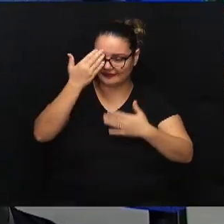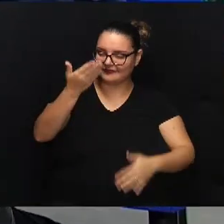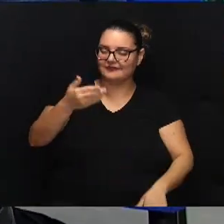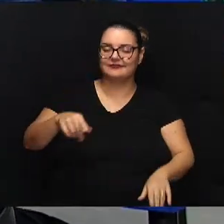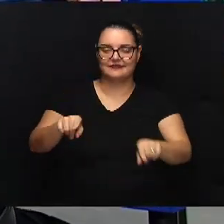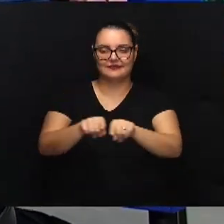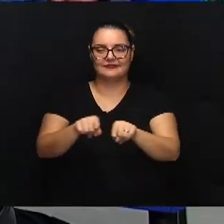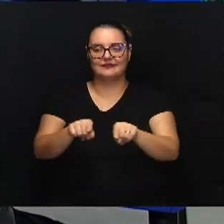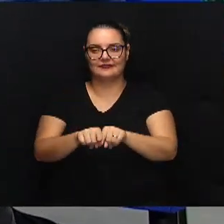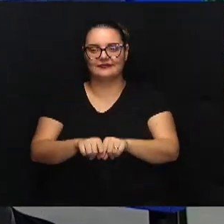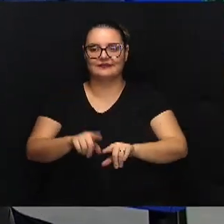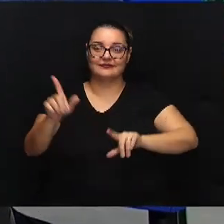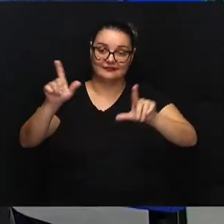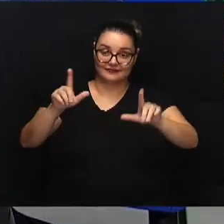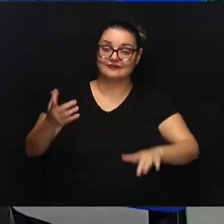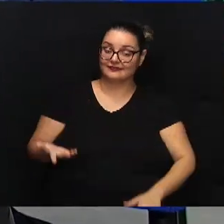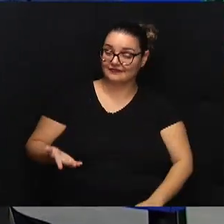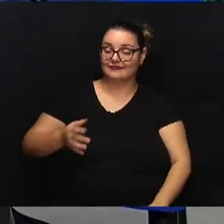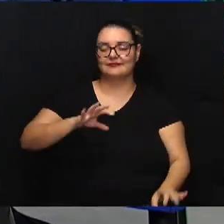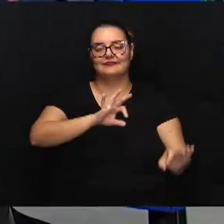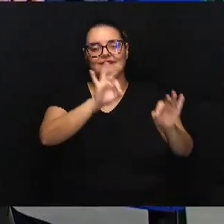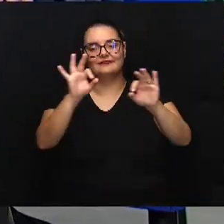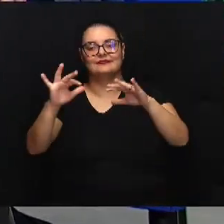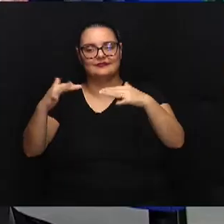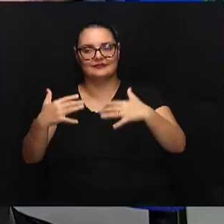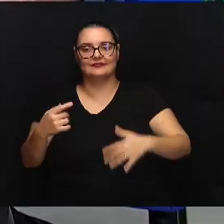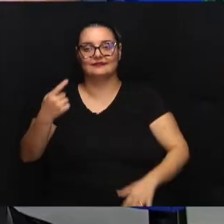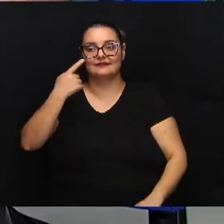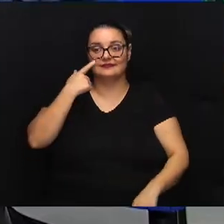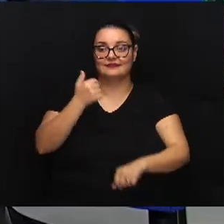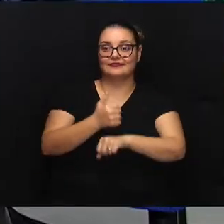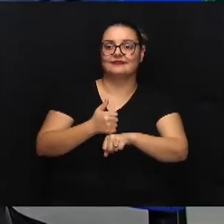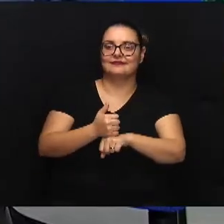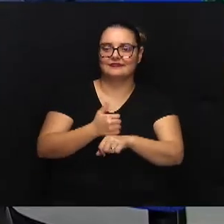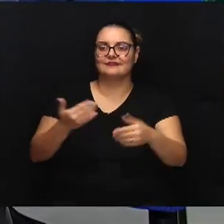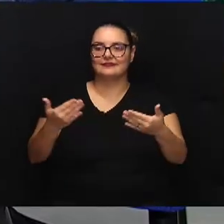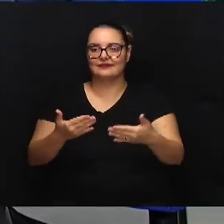também das telas, né, que acompanhou o Se Liga na Profissão